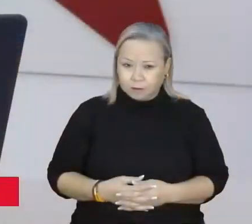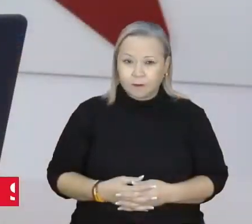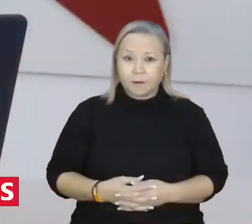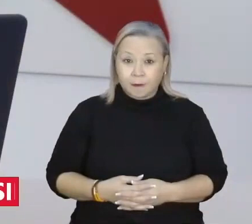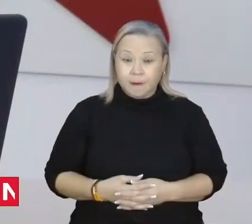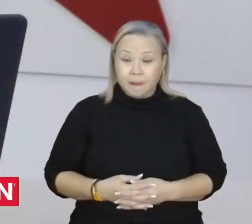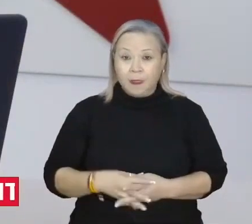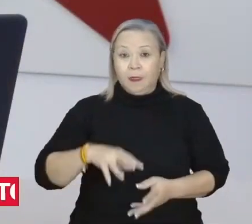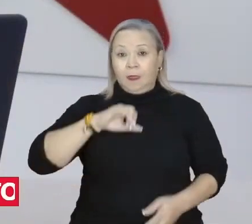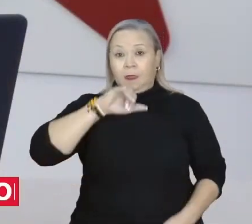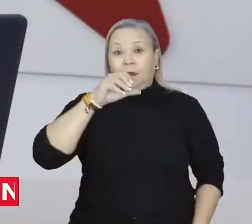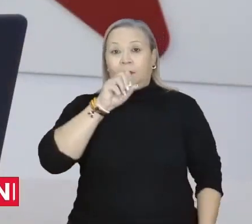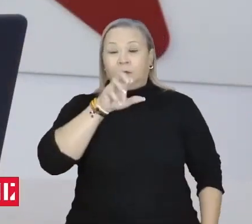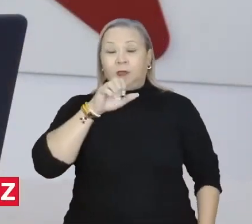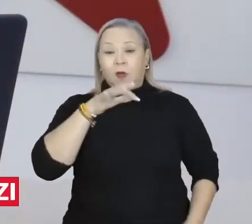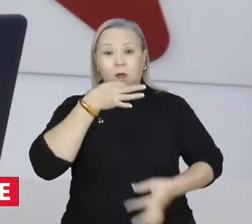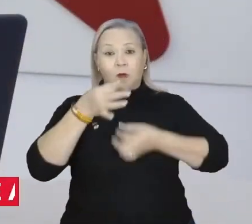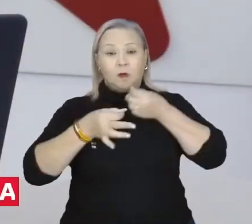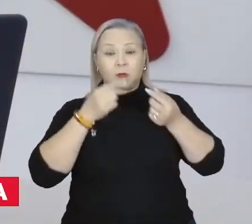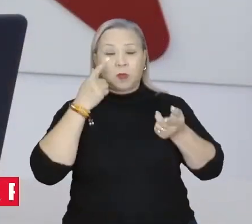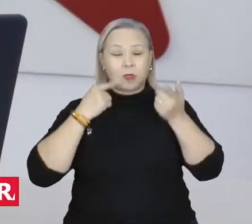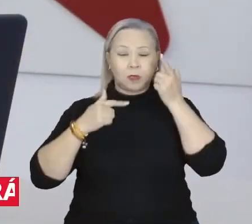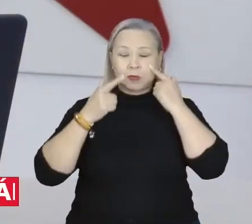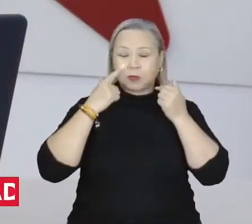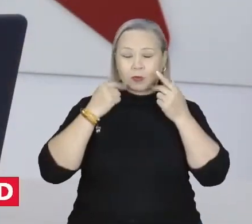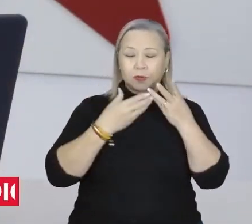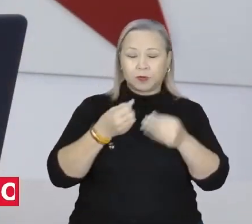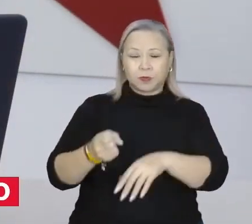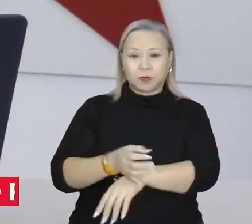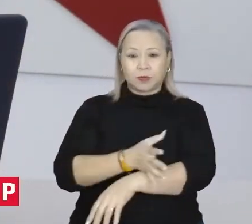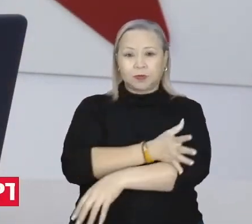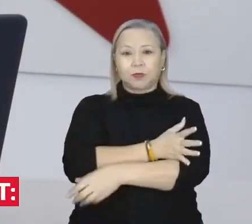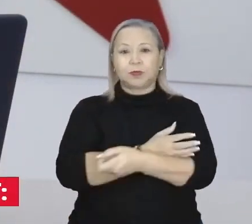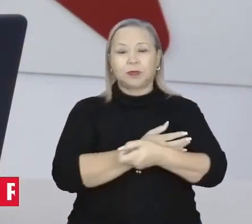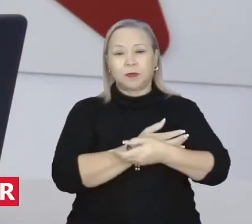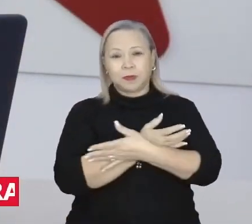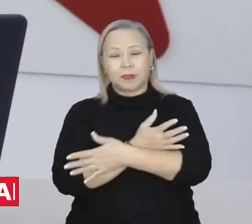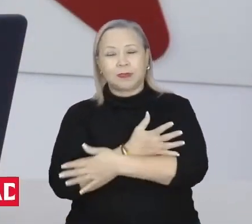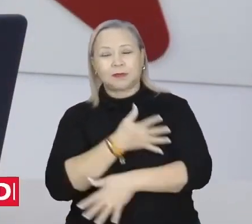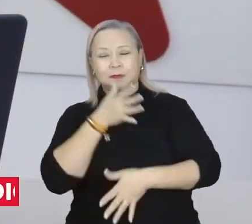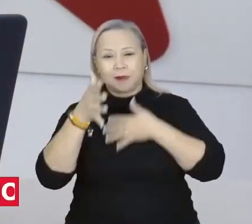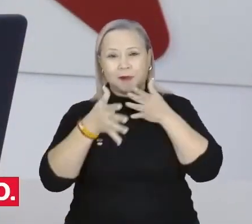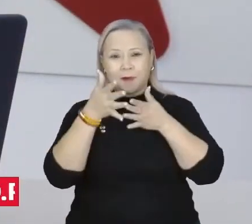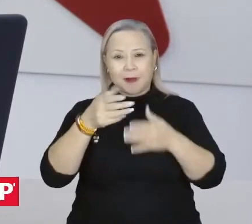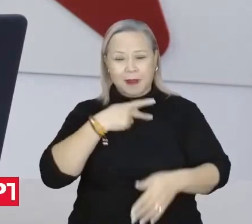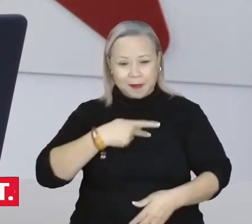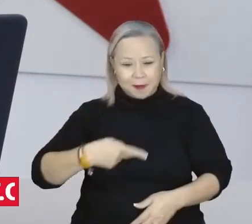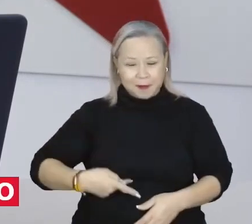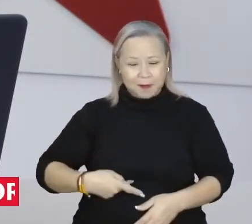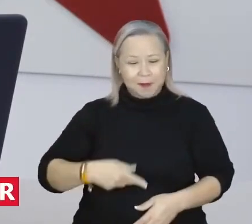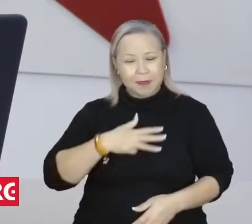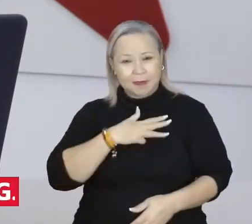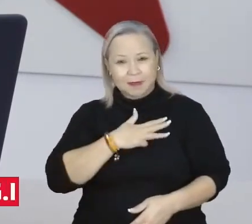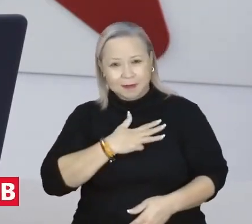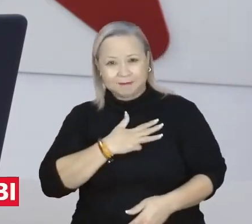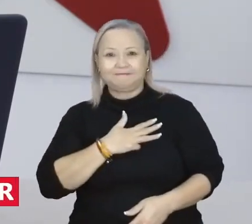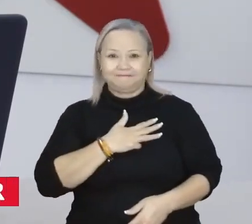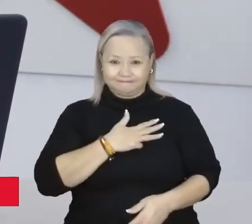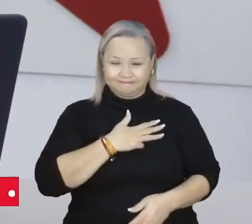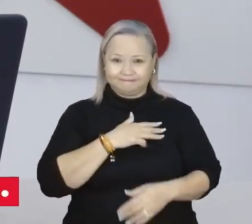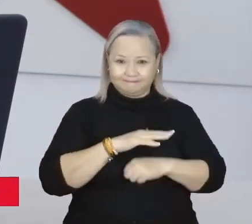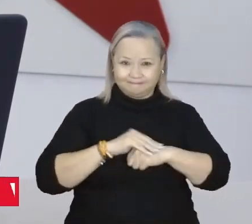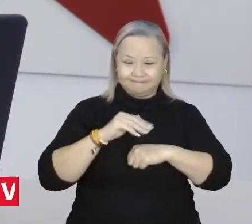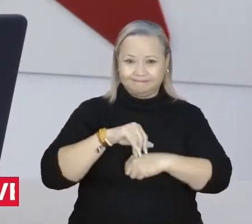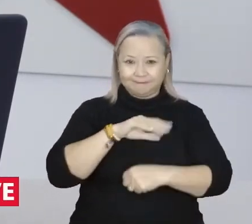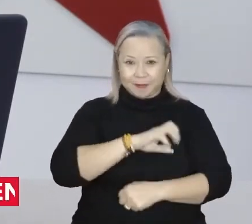A Josi Negreiros comentando aqui, chorou muito de emoção com as palavras do presidente gigante e amoroso Lula na hora